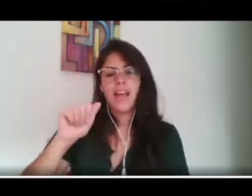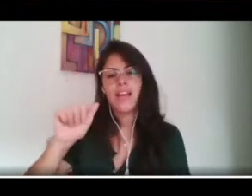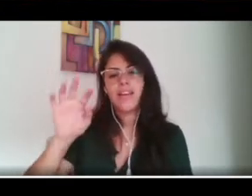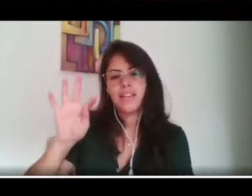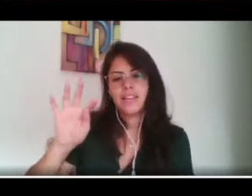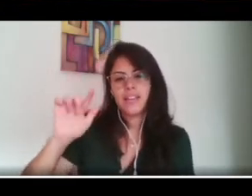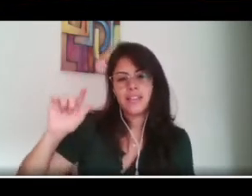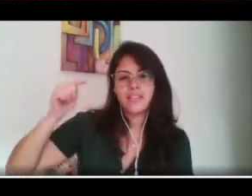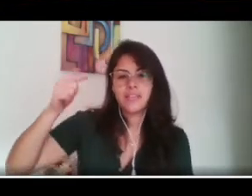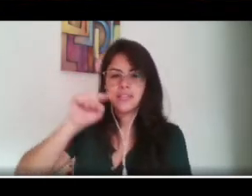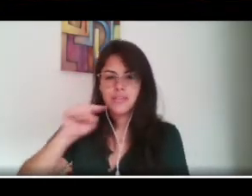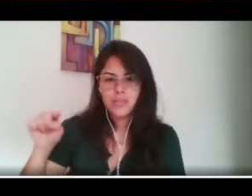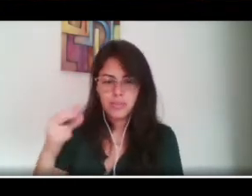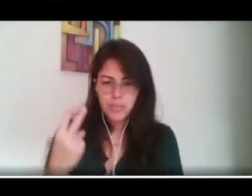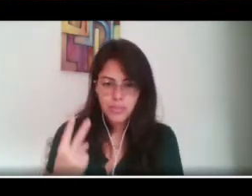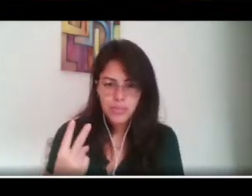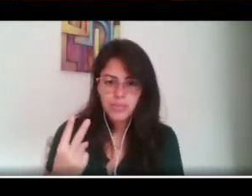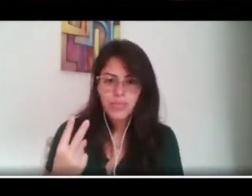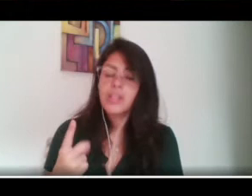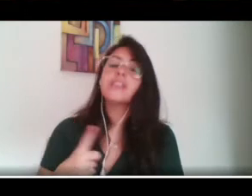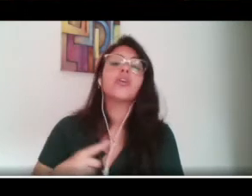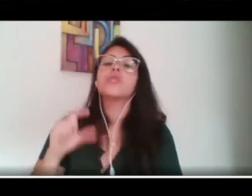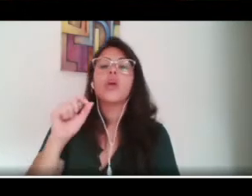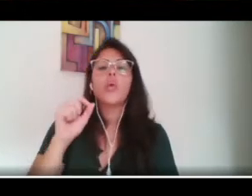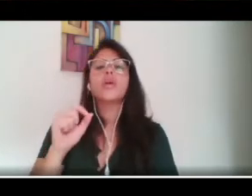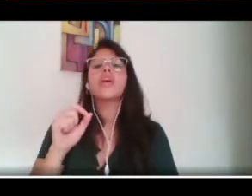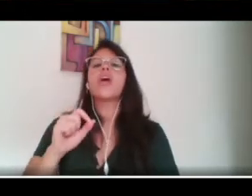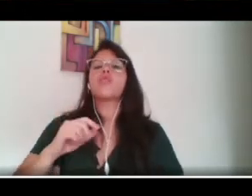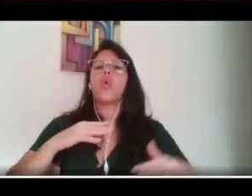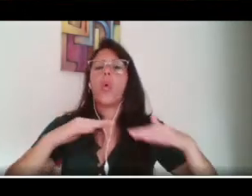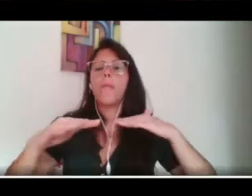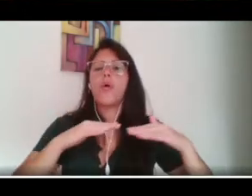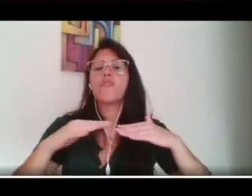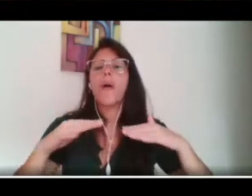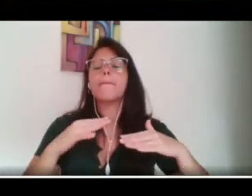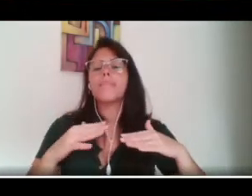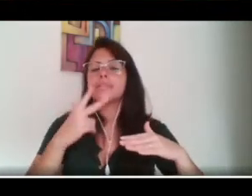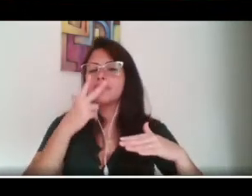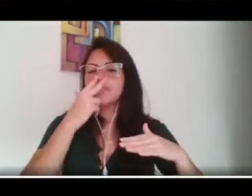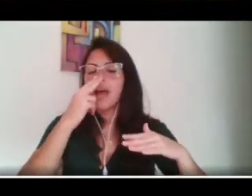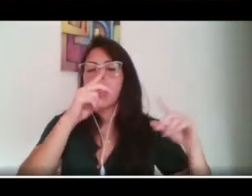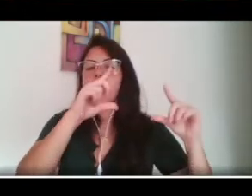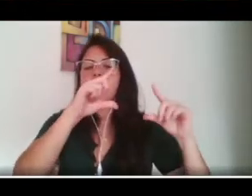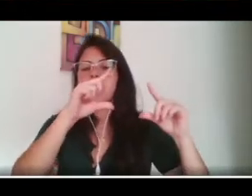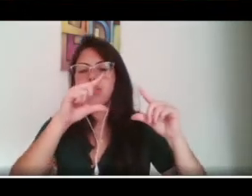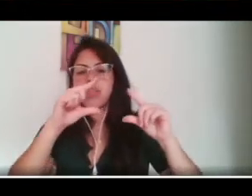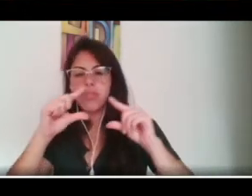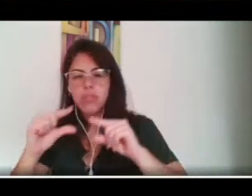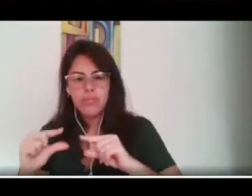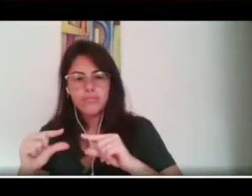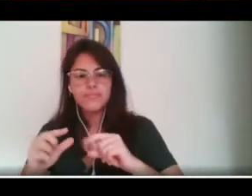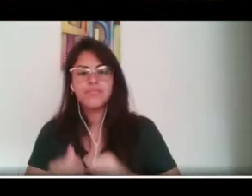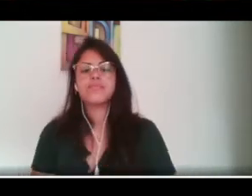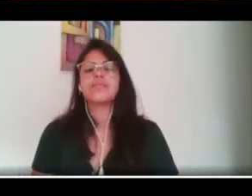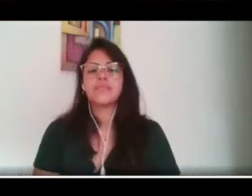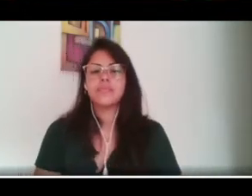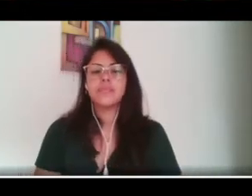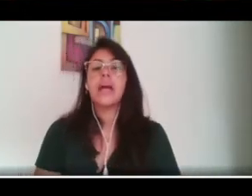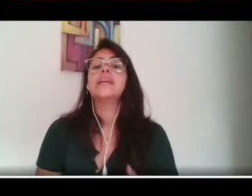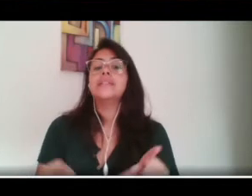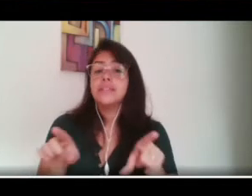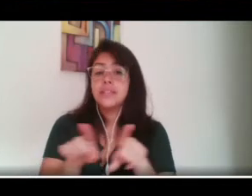acelerado, né? E desconsiderando o atrito com o ar, na direção X, eu